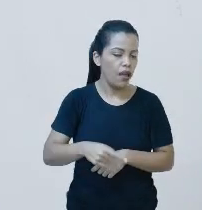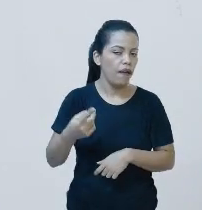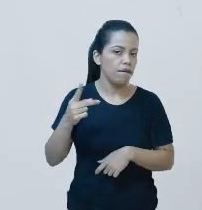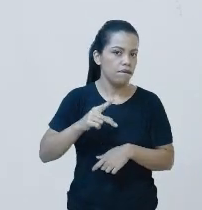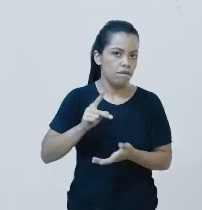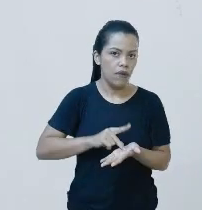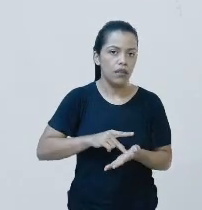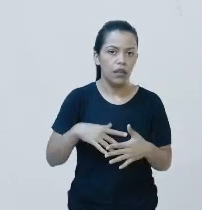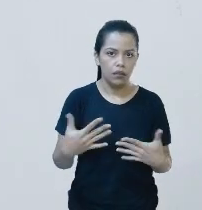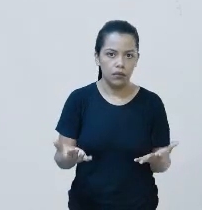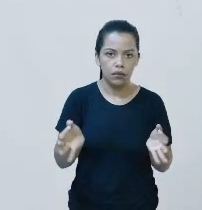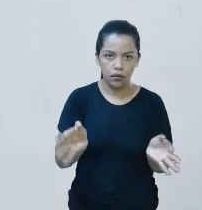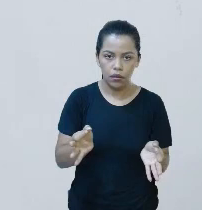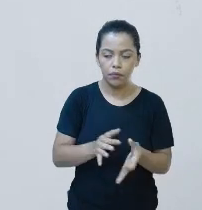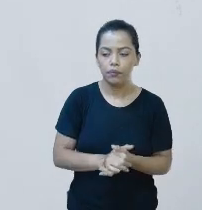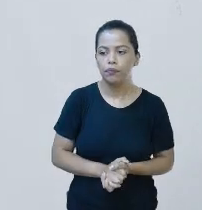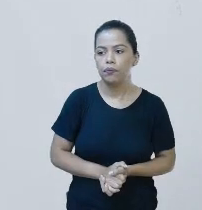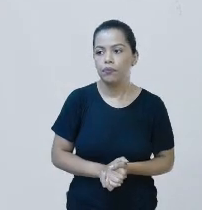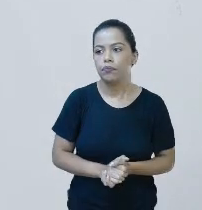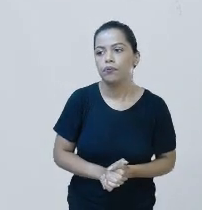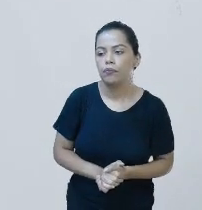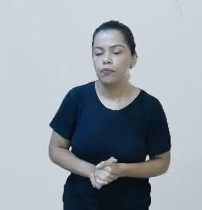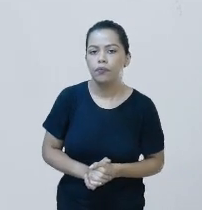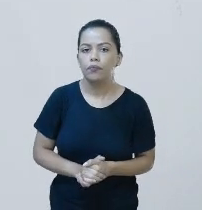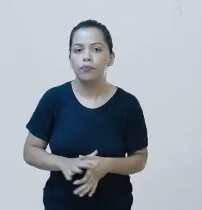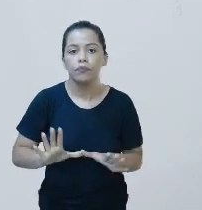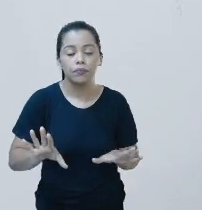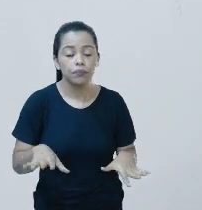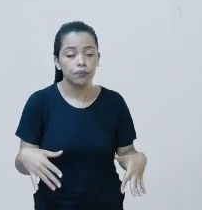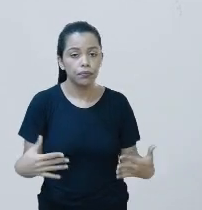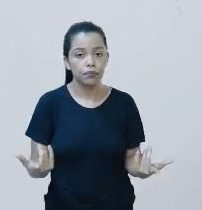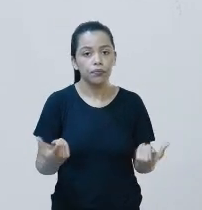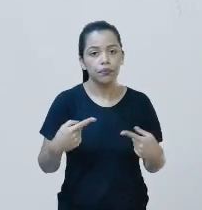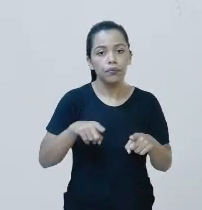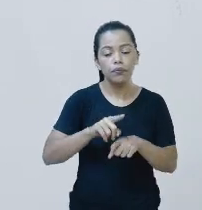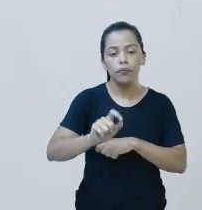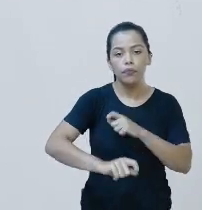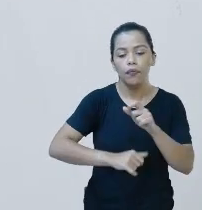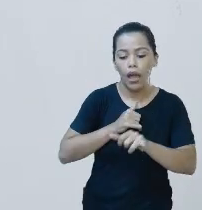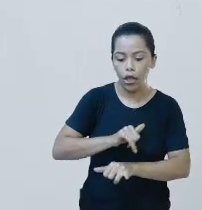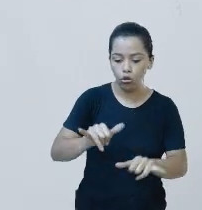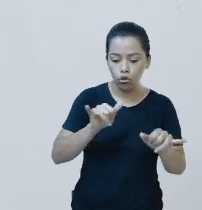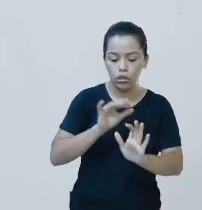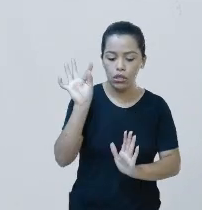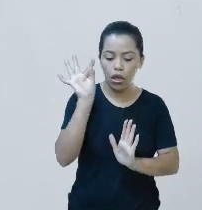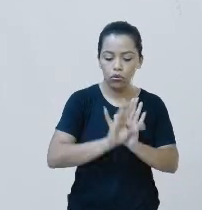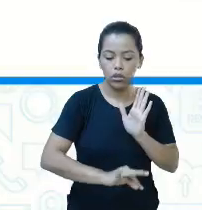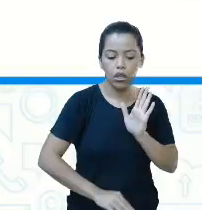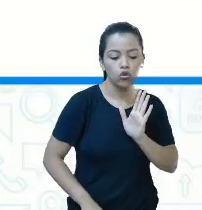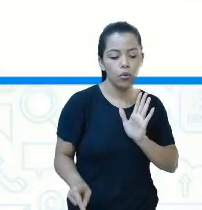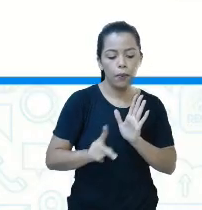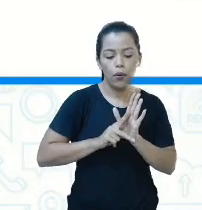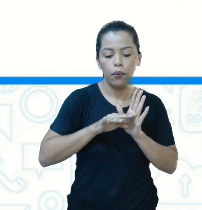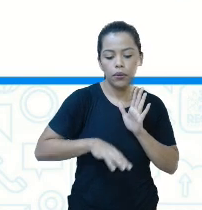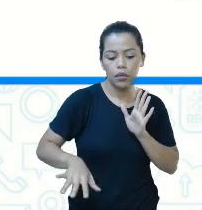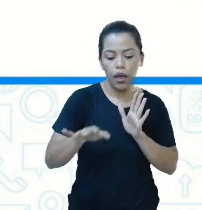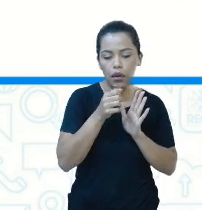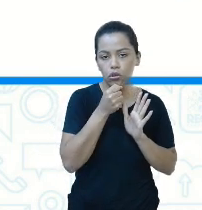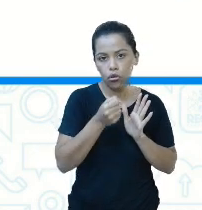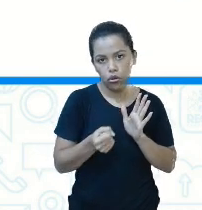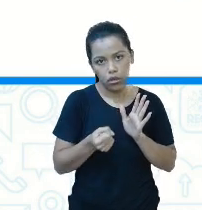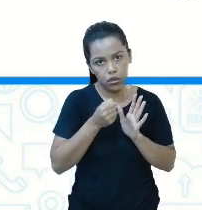informação. Assim, a notícia, como um texto jornalístico, utiliza os principais meios